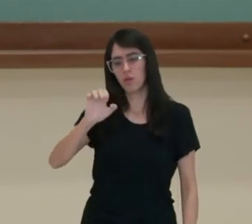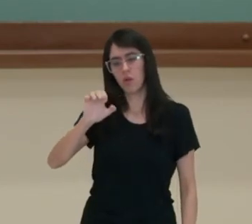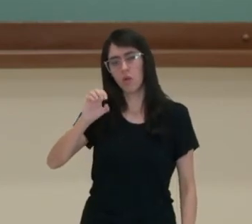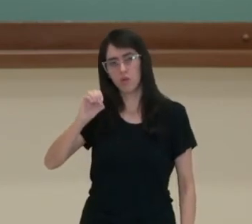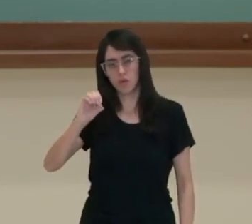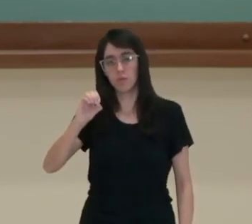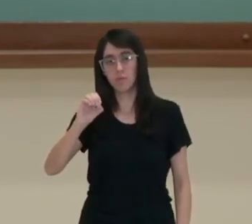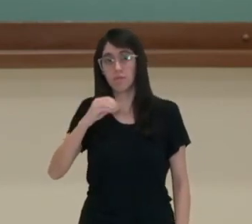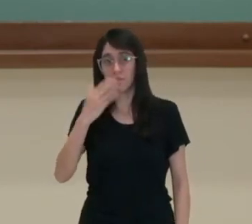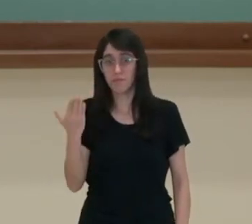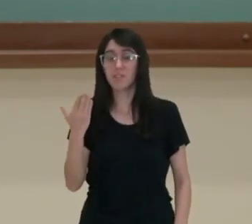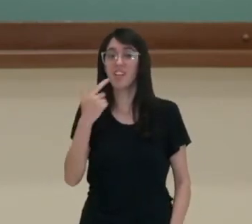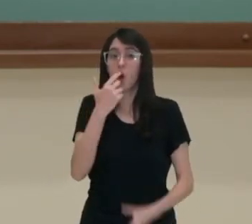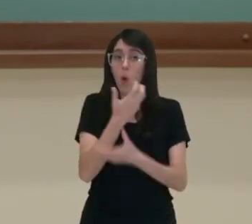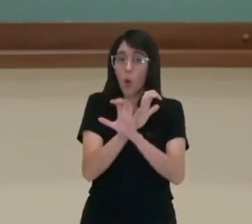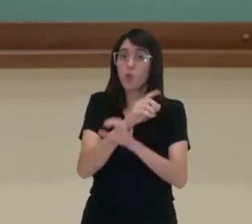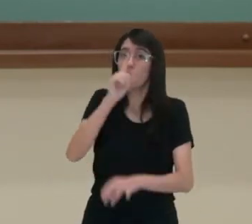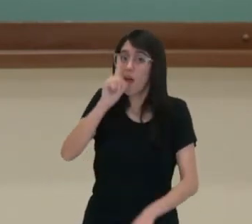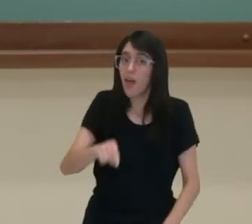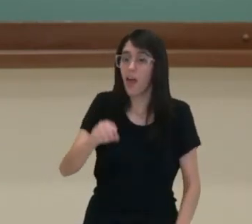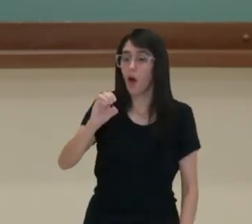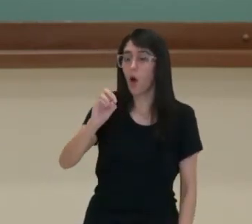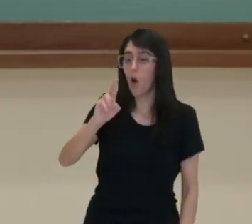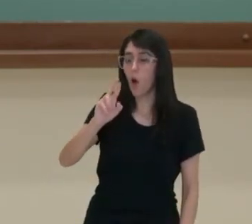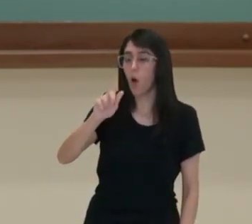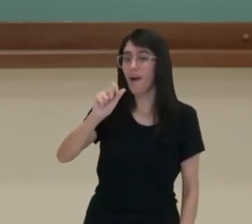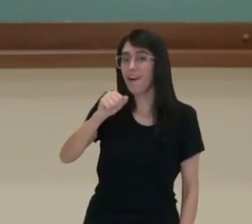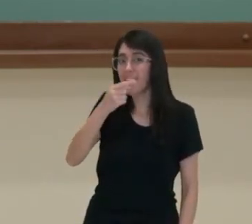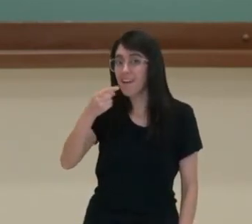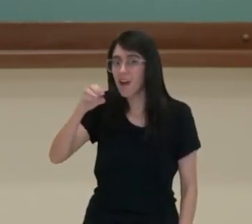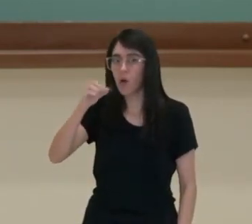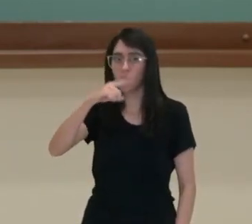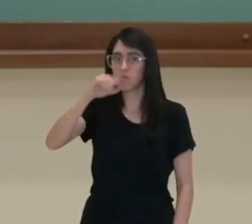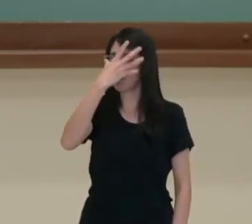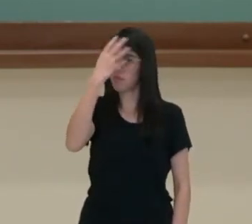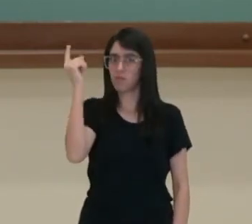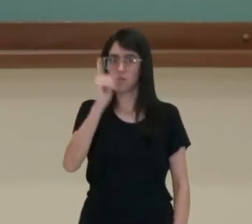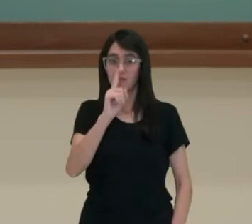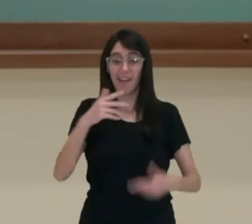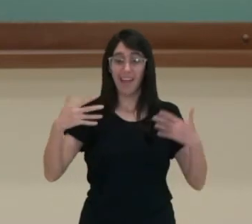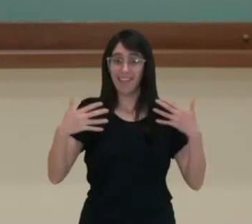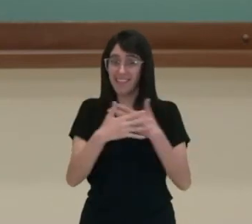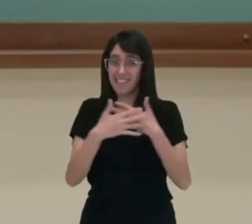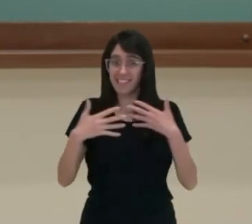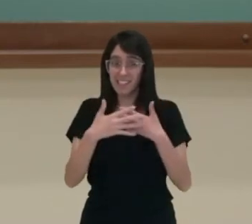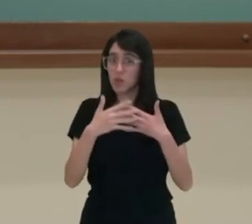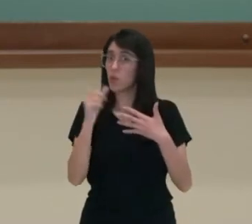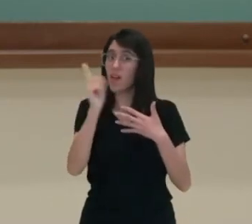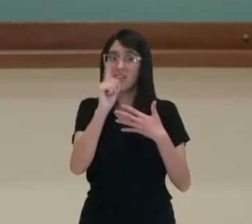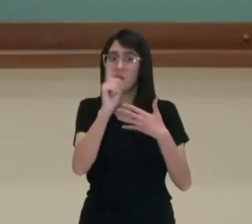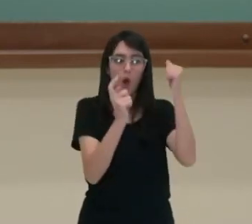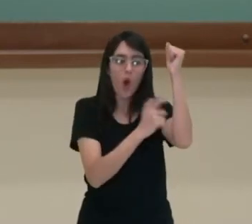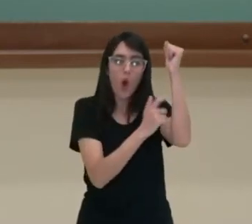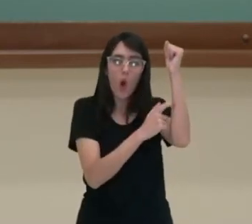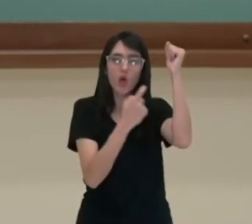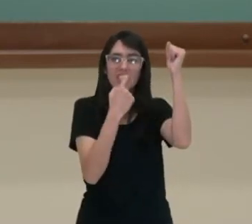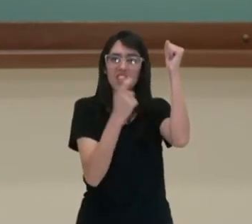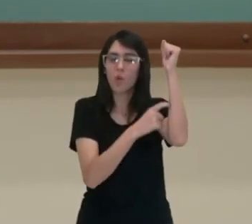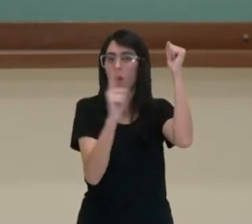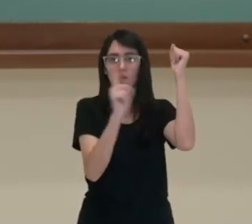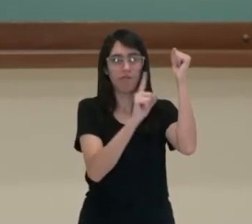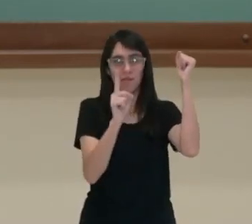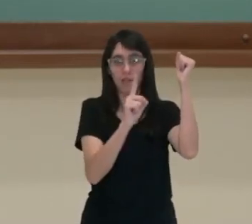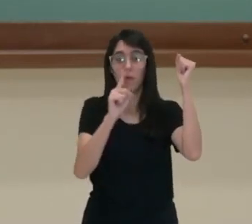um órgão. Então, não confundam, né? Quando eu falo de tecido ósseo, eu não estou falando de um osso em específico, mas estou falando